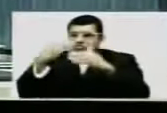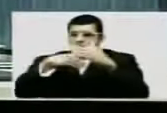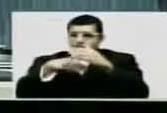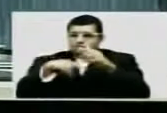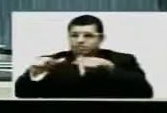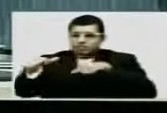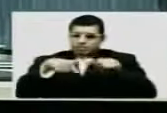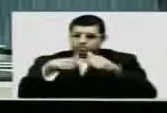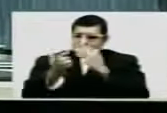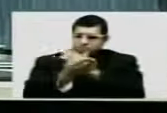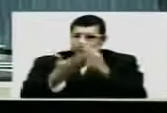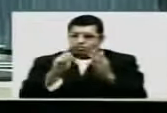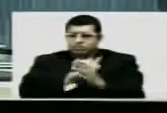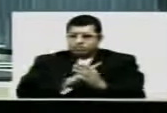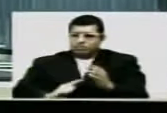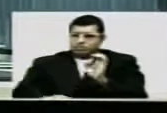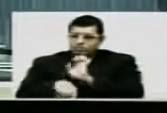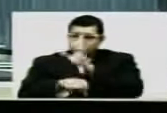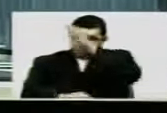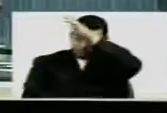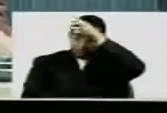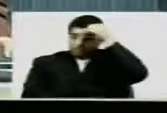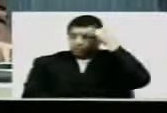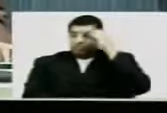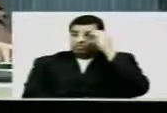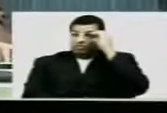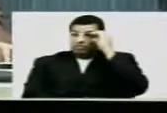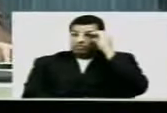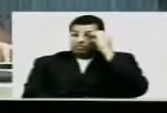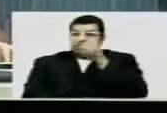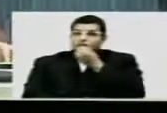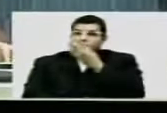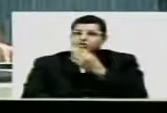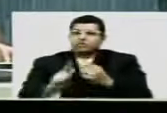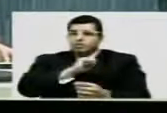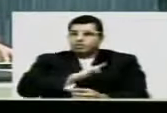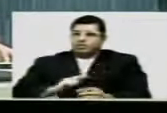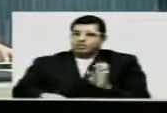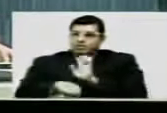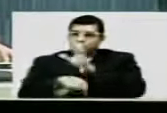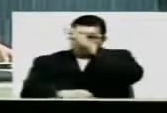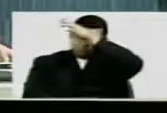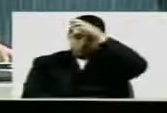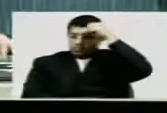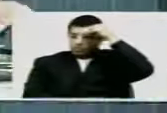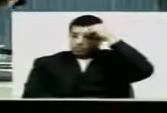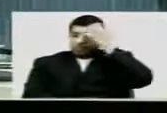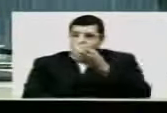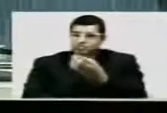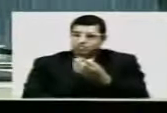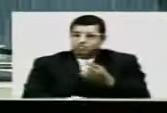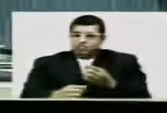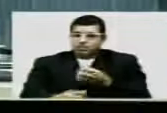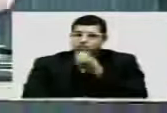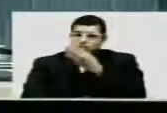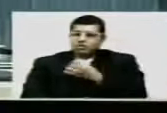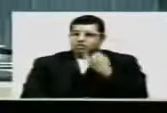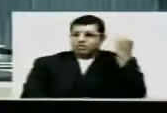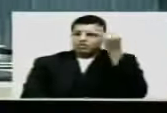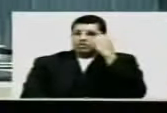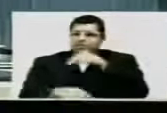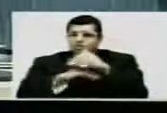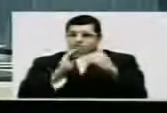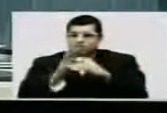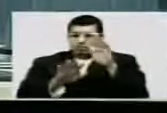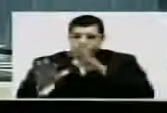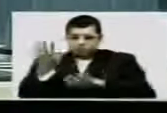essa iniciativa do governador do estado do Rio de Janeiro. Um governador que, com qualidades e